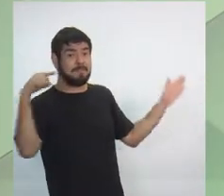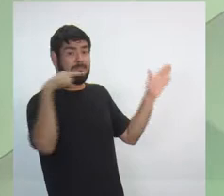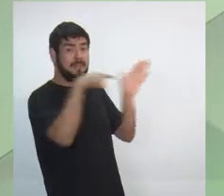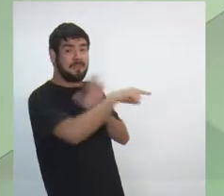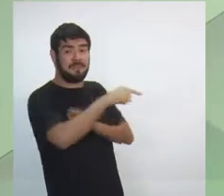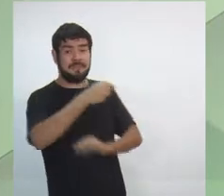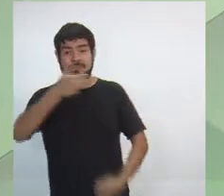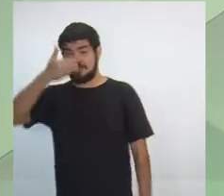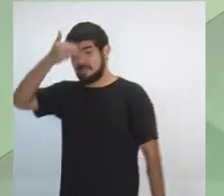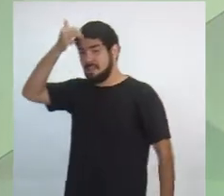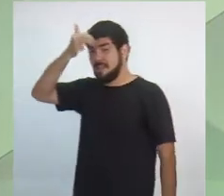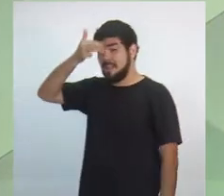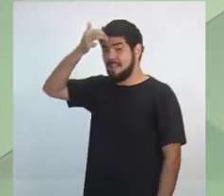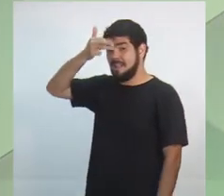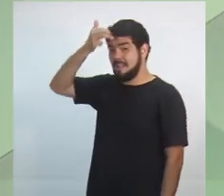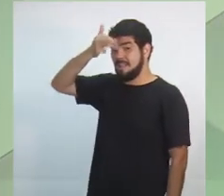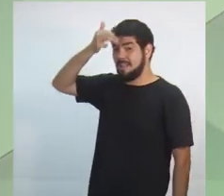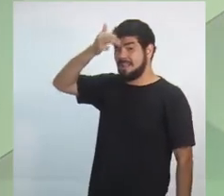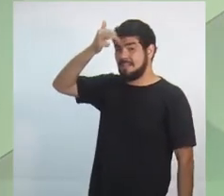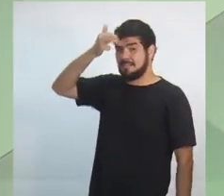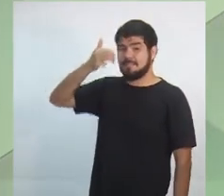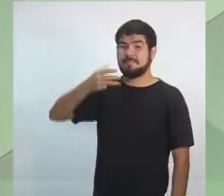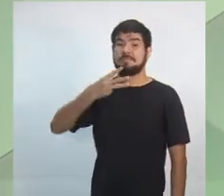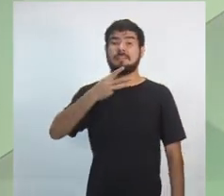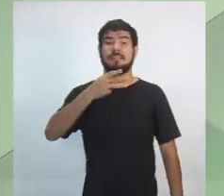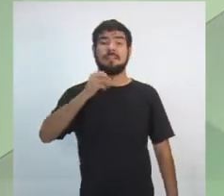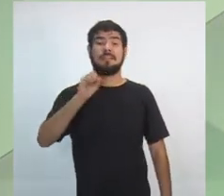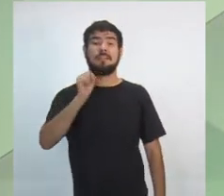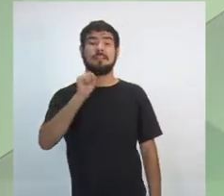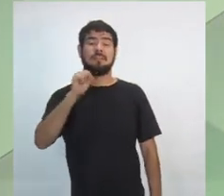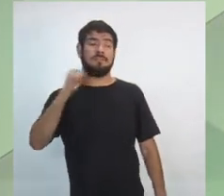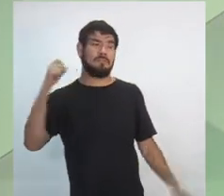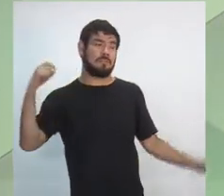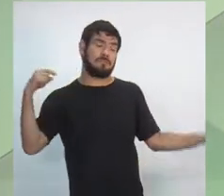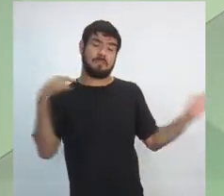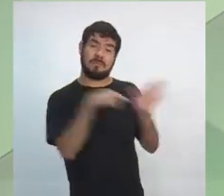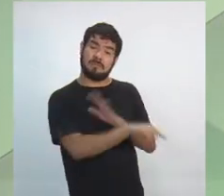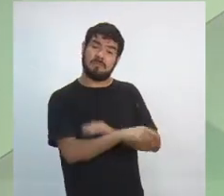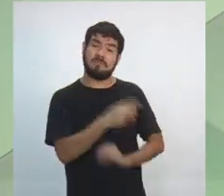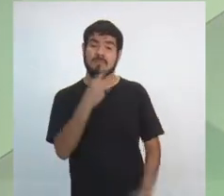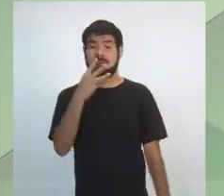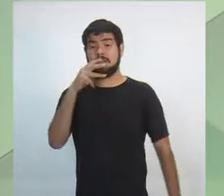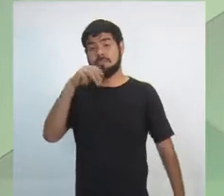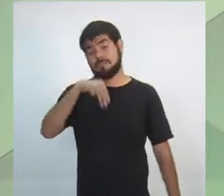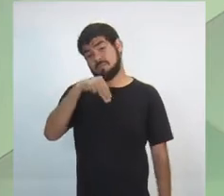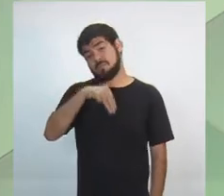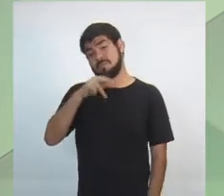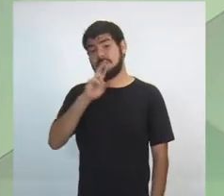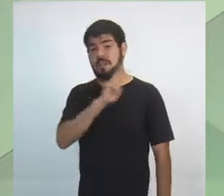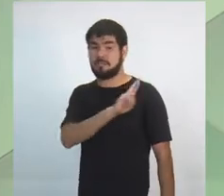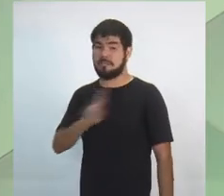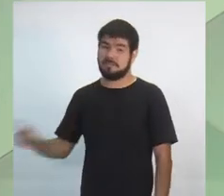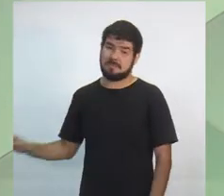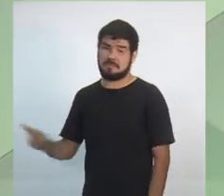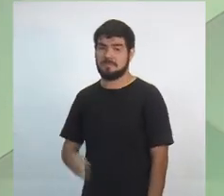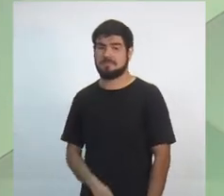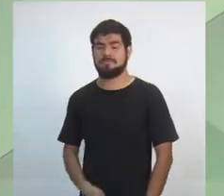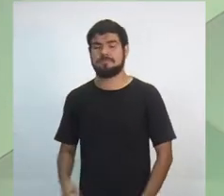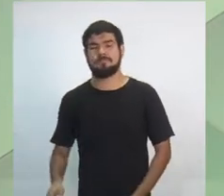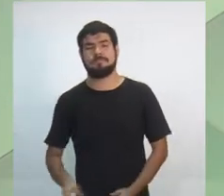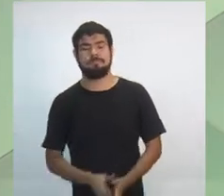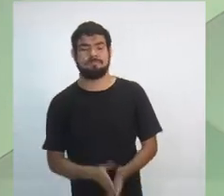Berg da UGT. O candidato tem 30 segundos para fazer a pergunta e 3 minutos o candidato Berg terá para responder. 30 segundos na